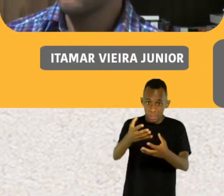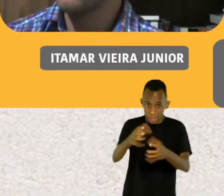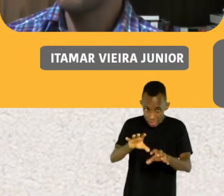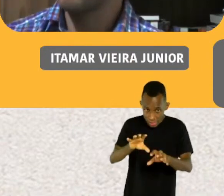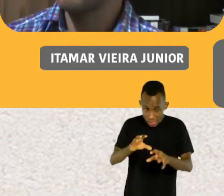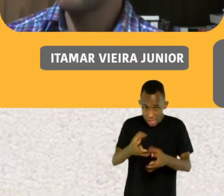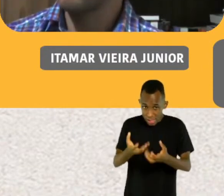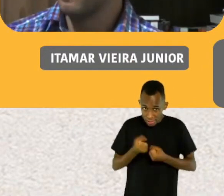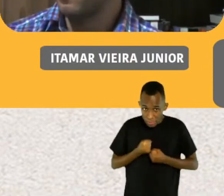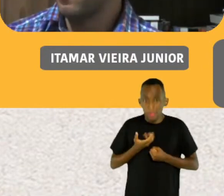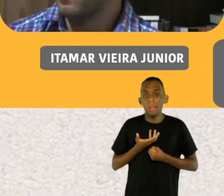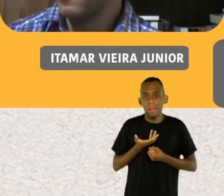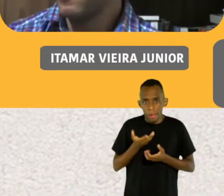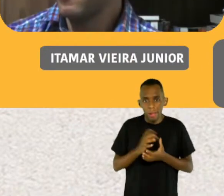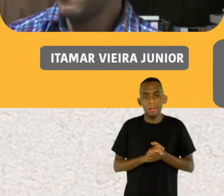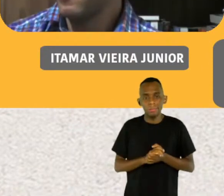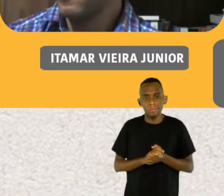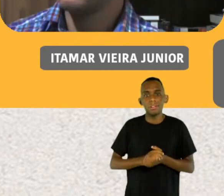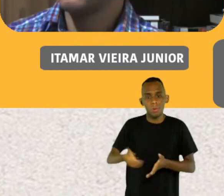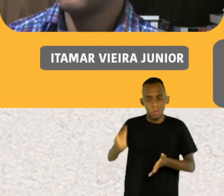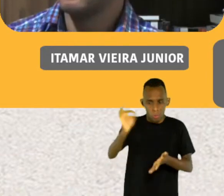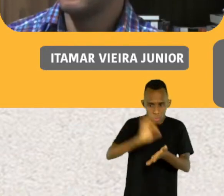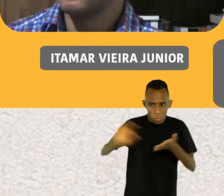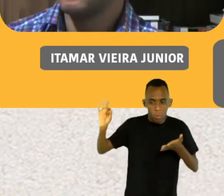o autógrafo do autor.